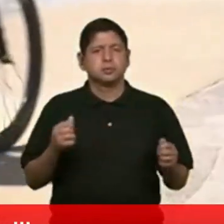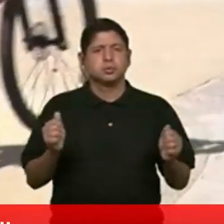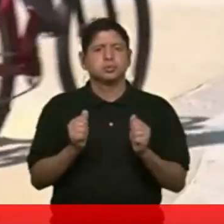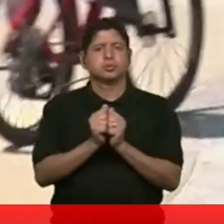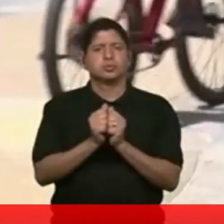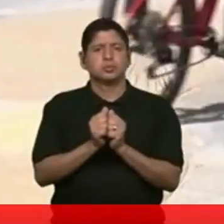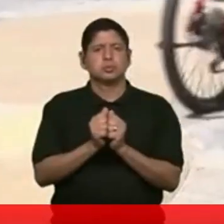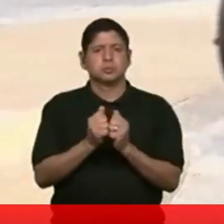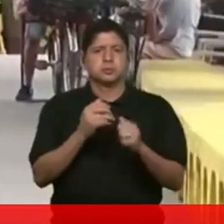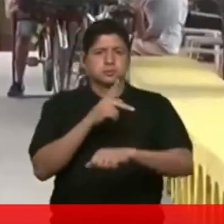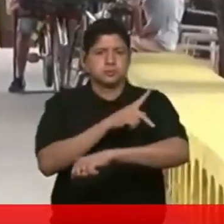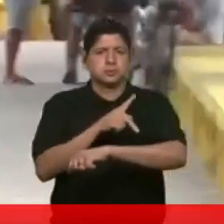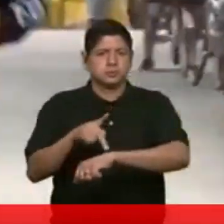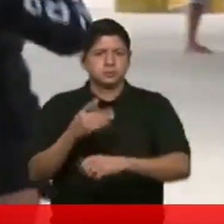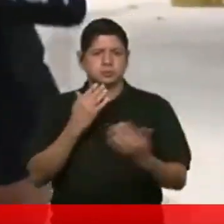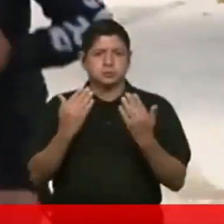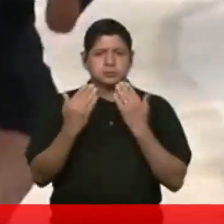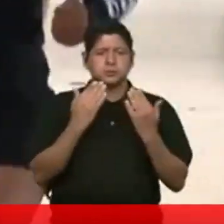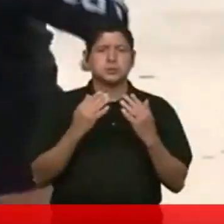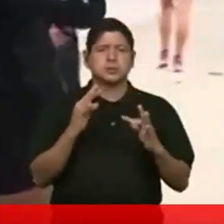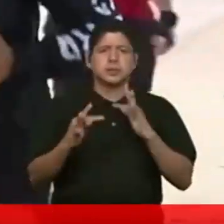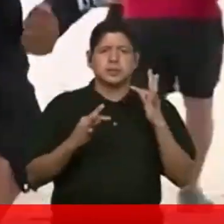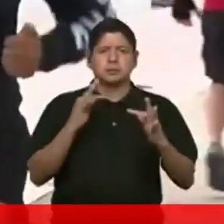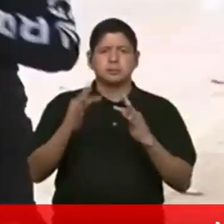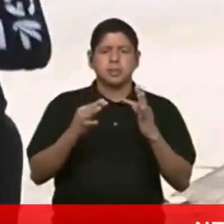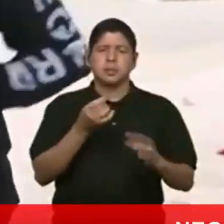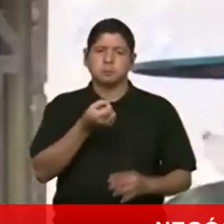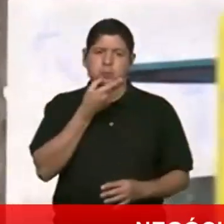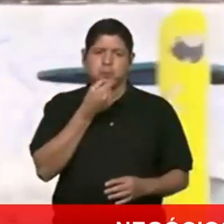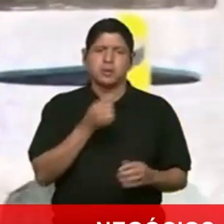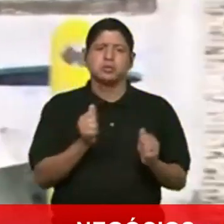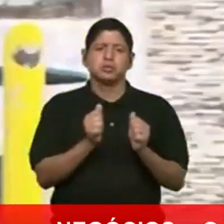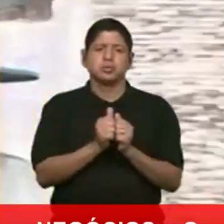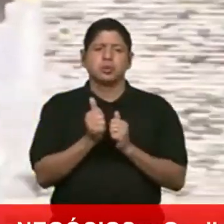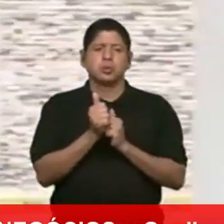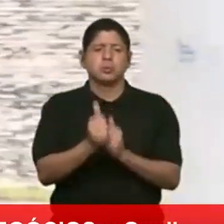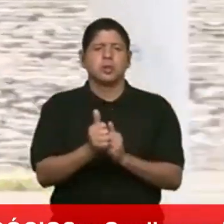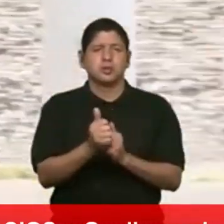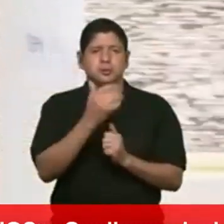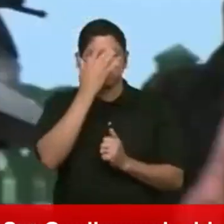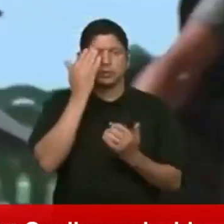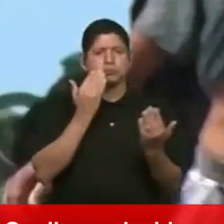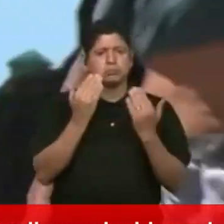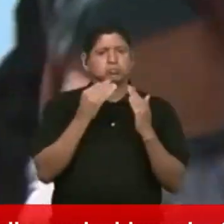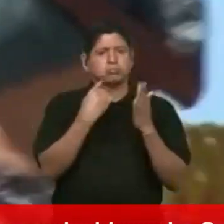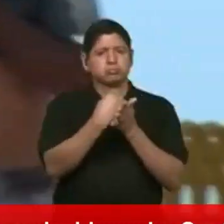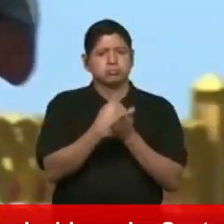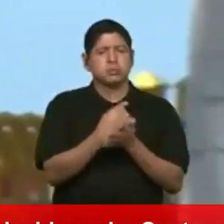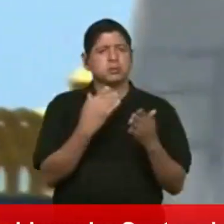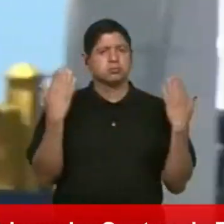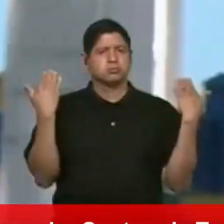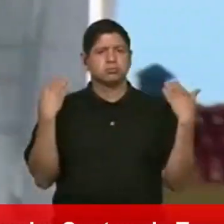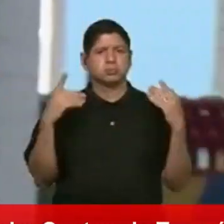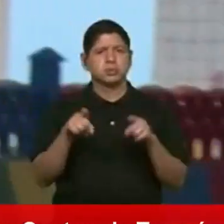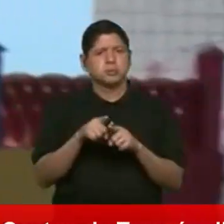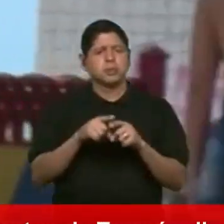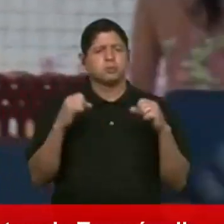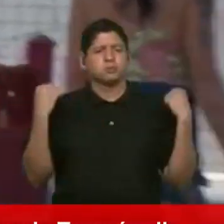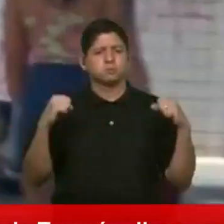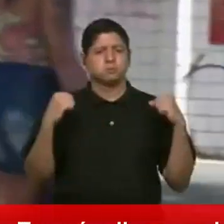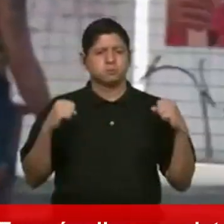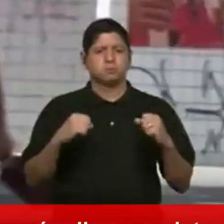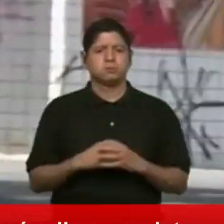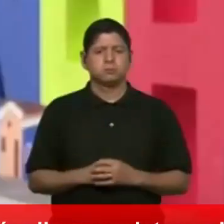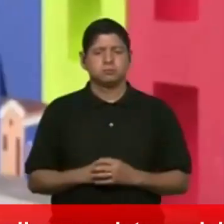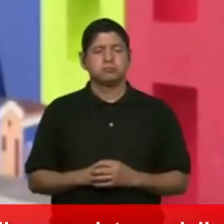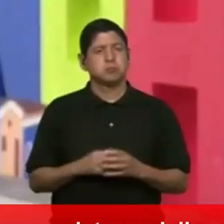a psicoterapia, tratamento medicamentoso com acompanhamento de um psiquiatra e a prática de exercícios físicos.